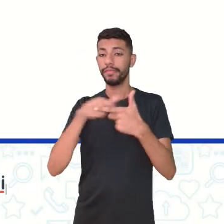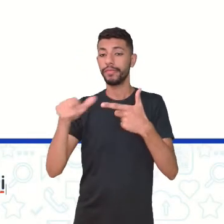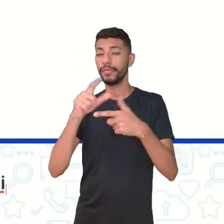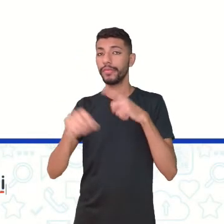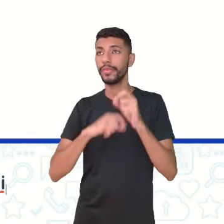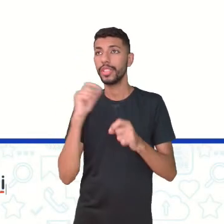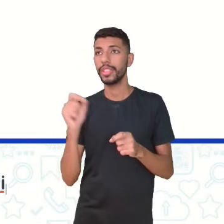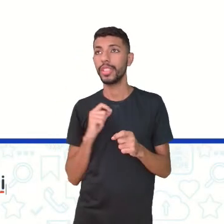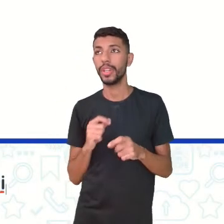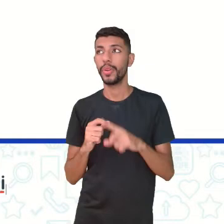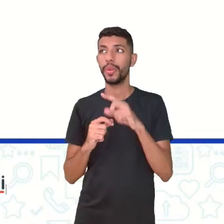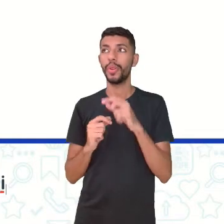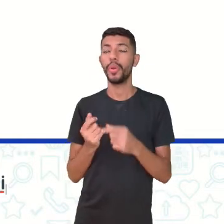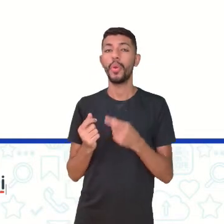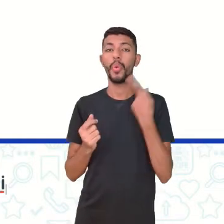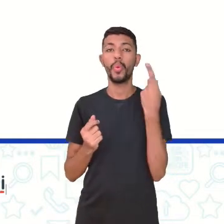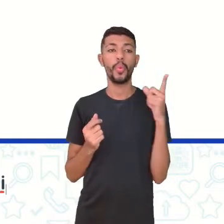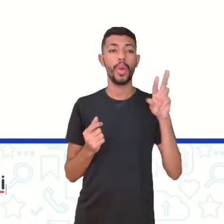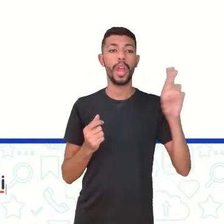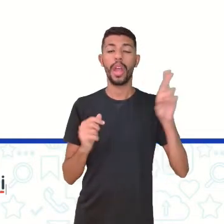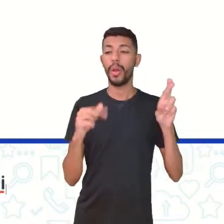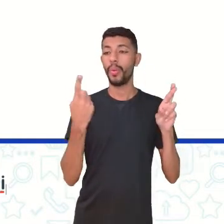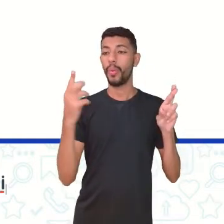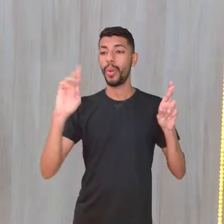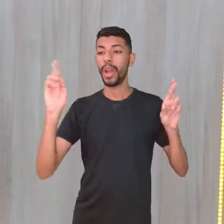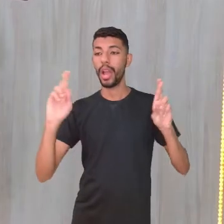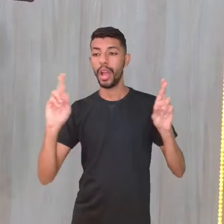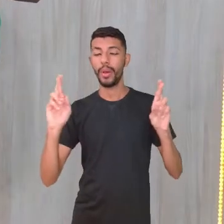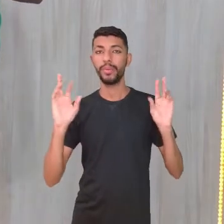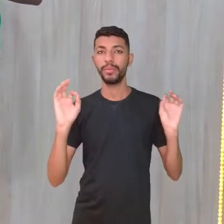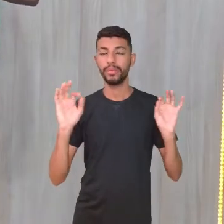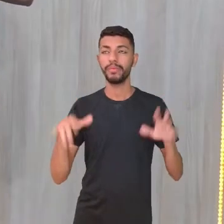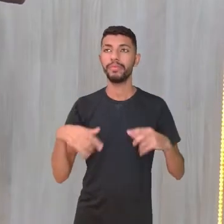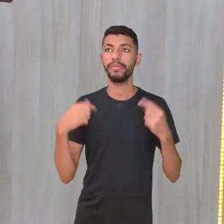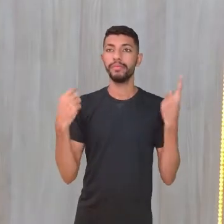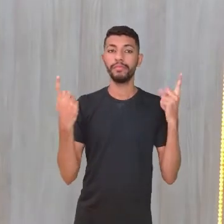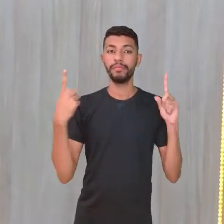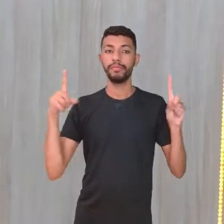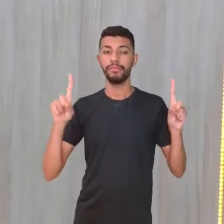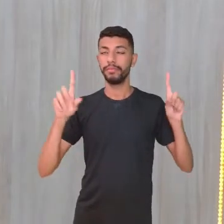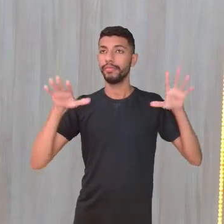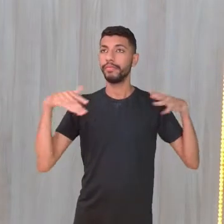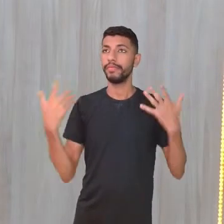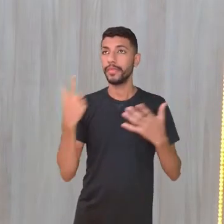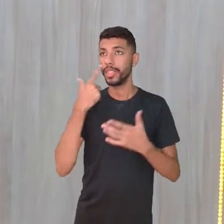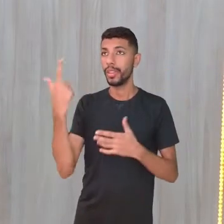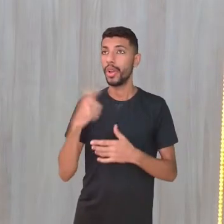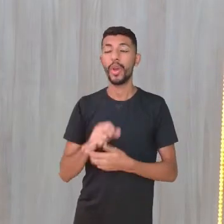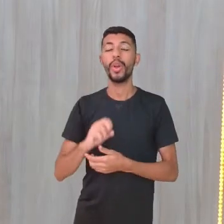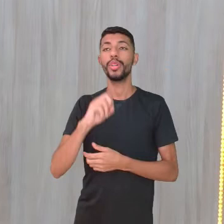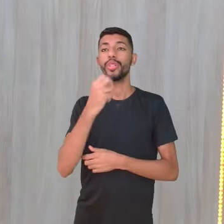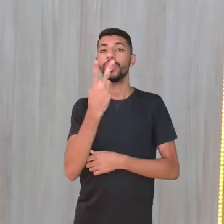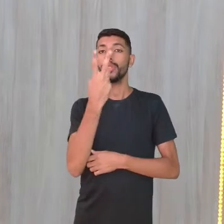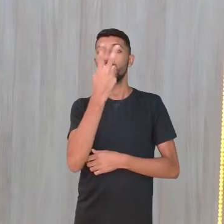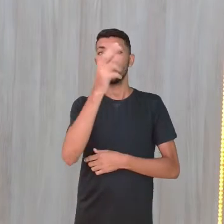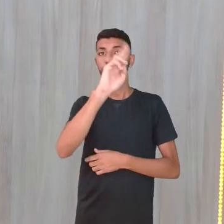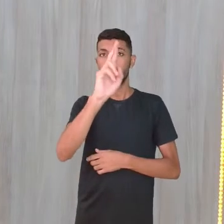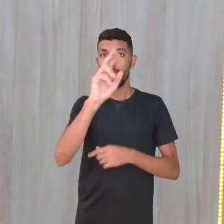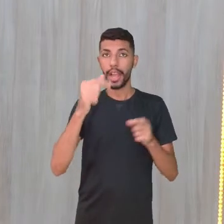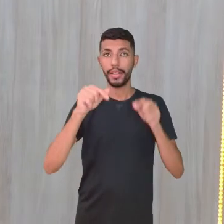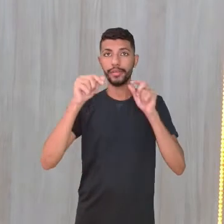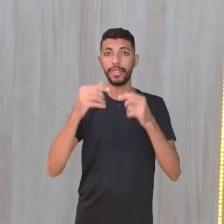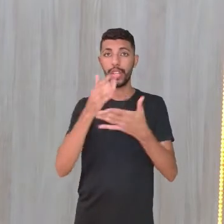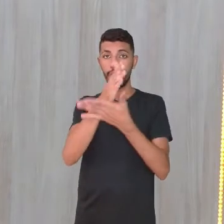em 2 moedas de R$1, beleza? Então, os R$2 aqui, eu tenho 2 moedas